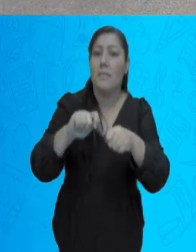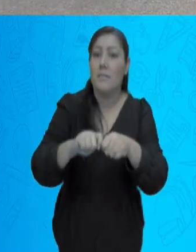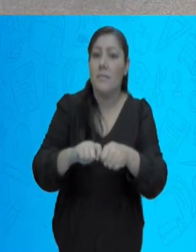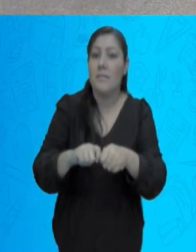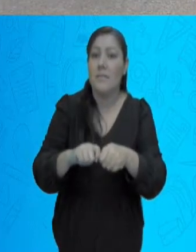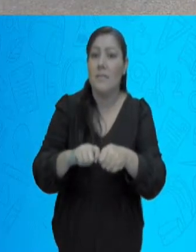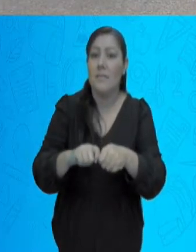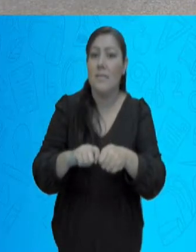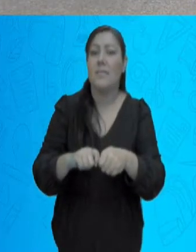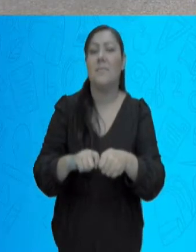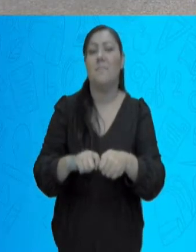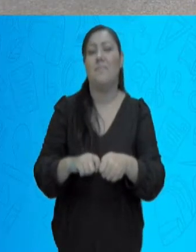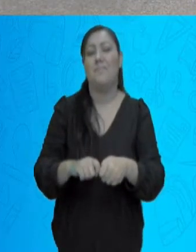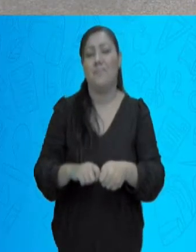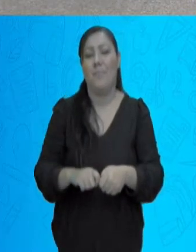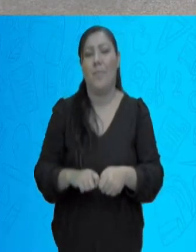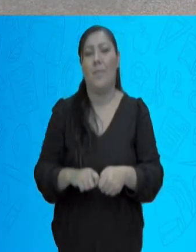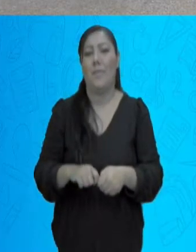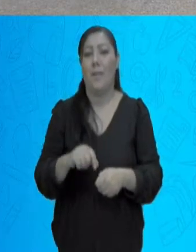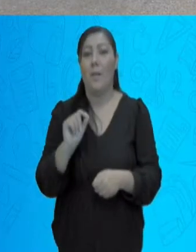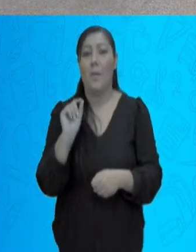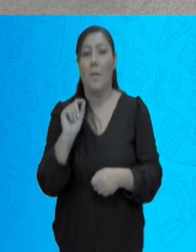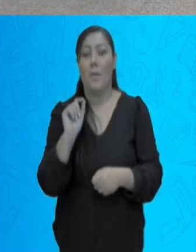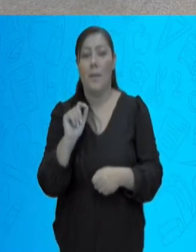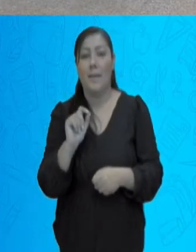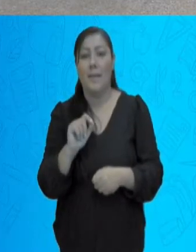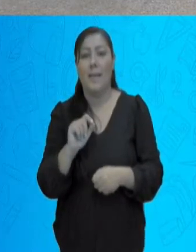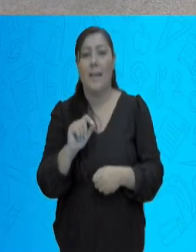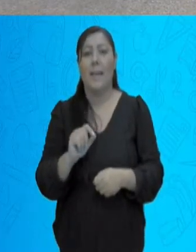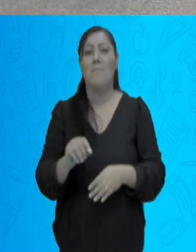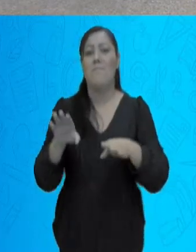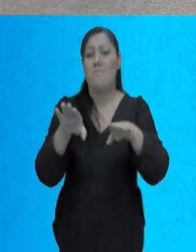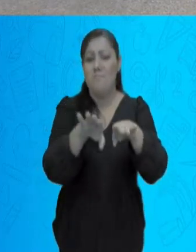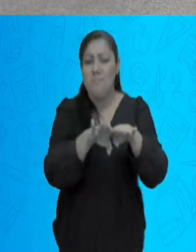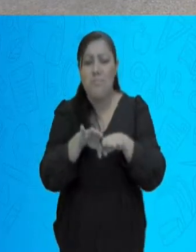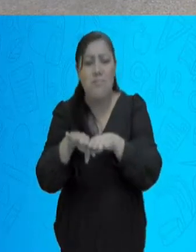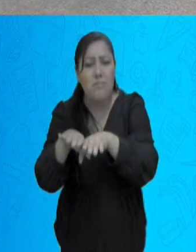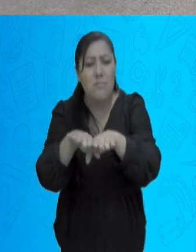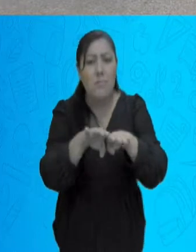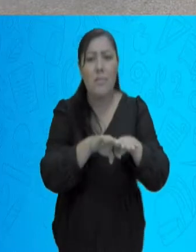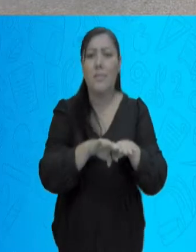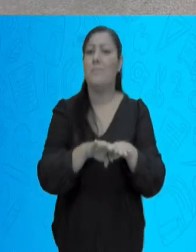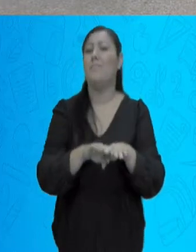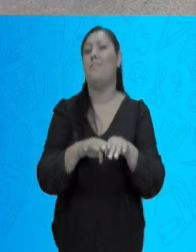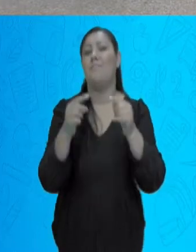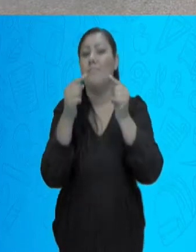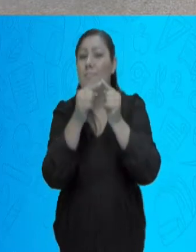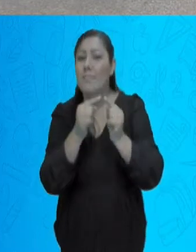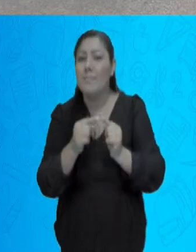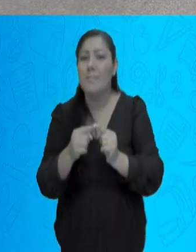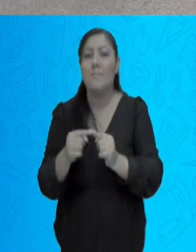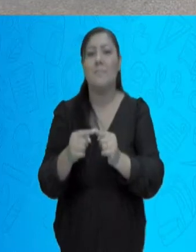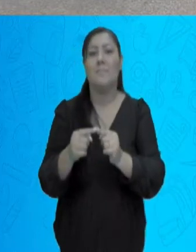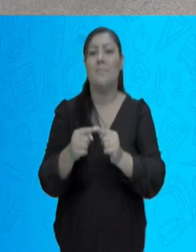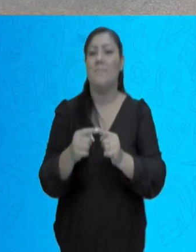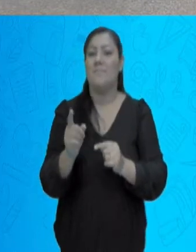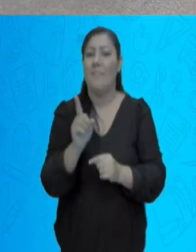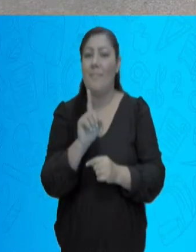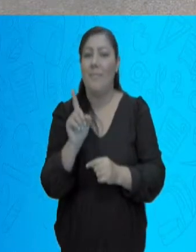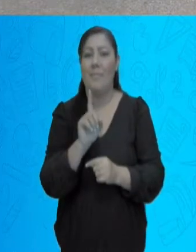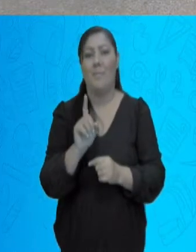que nem todos os verbos da língua podem ser conjugados por um modelo